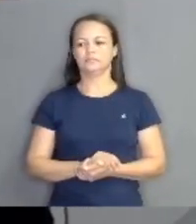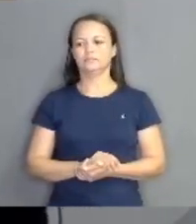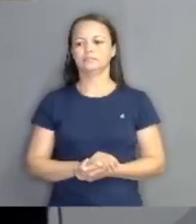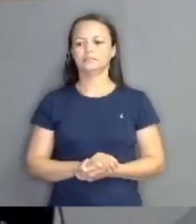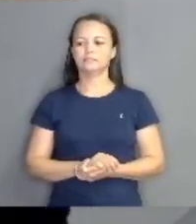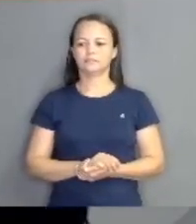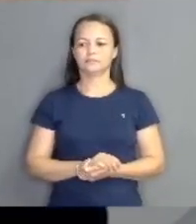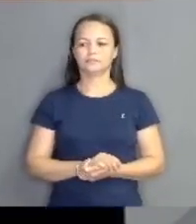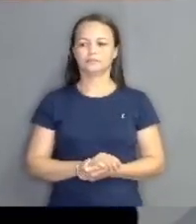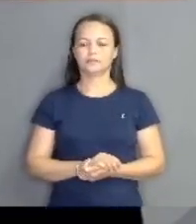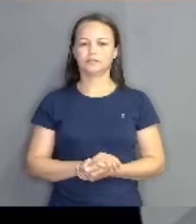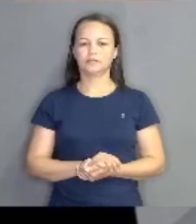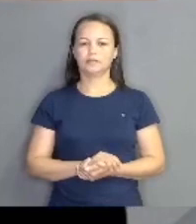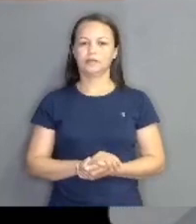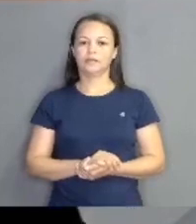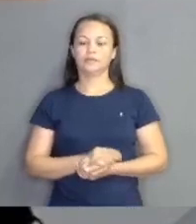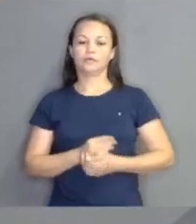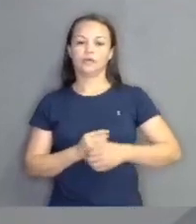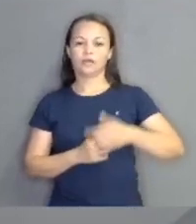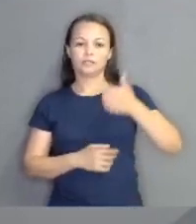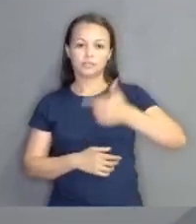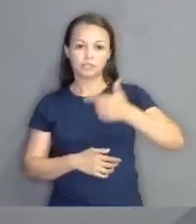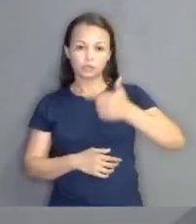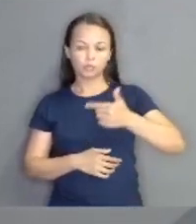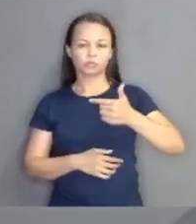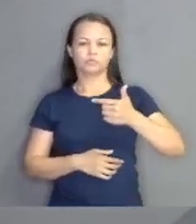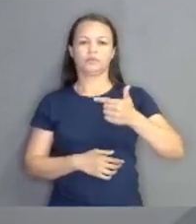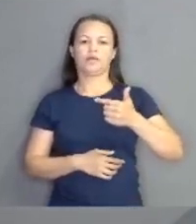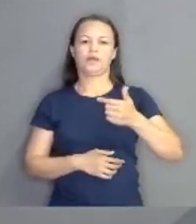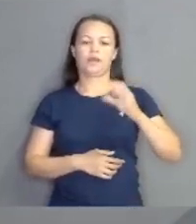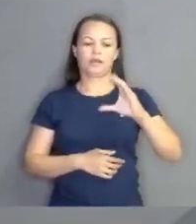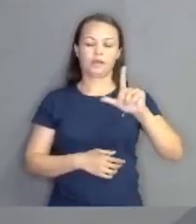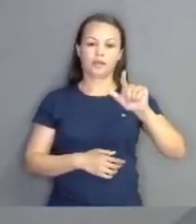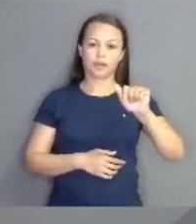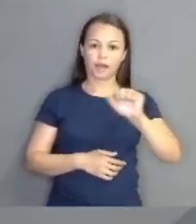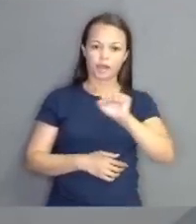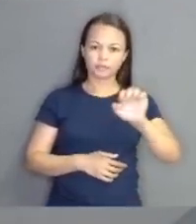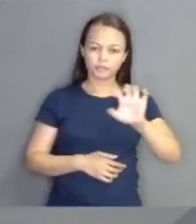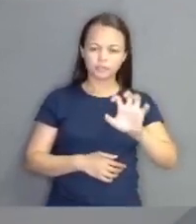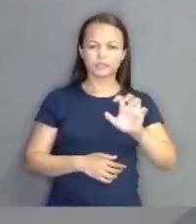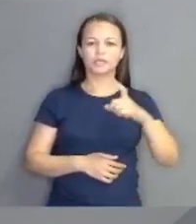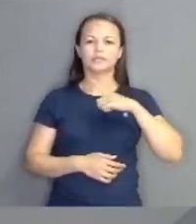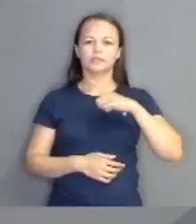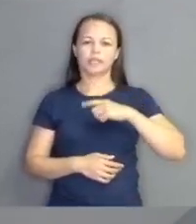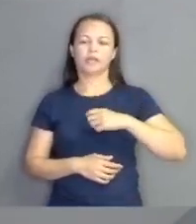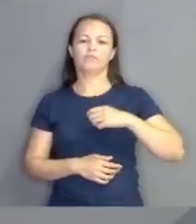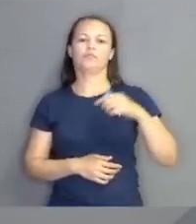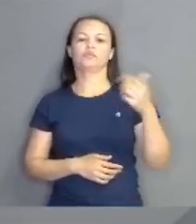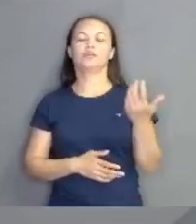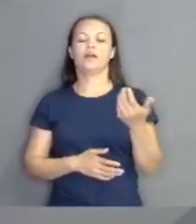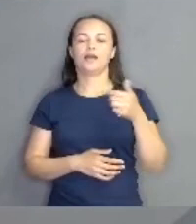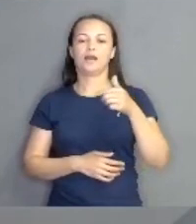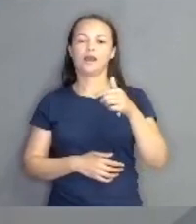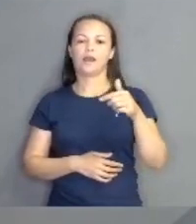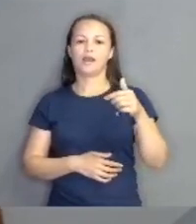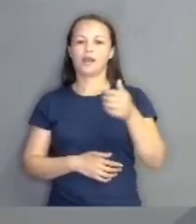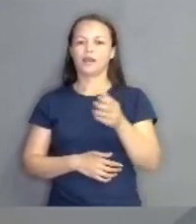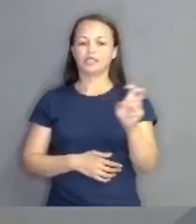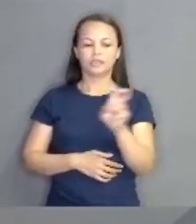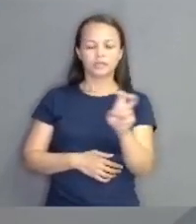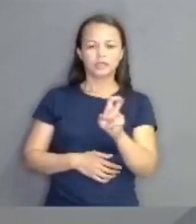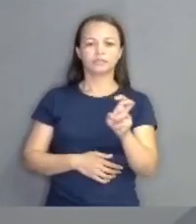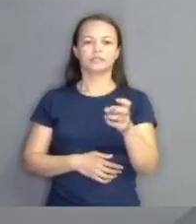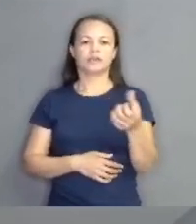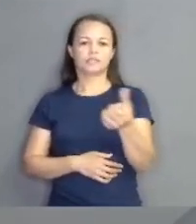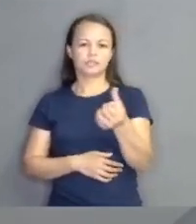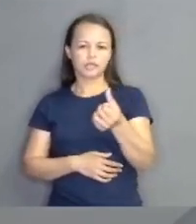Então, na segunda classe, nós temos a quarta ordem, quinta ordem, sexta ordem. Então, na segunda